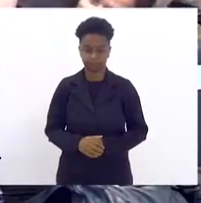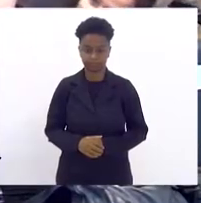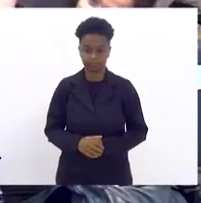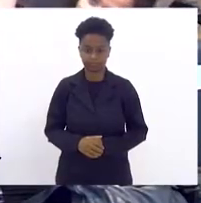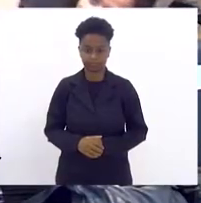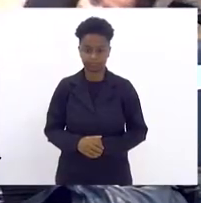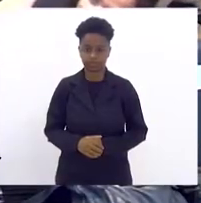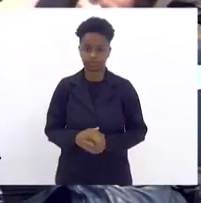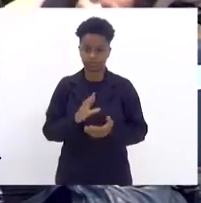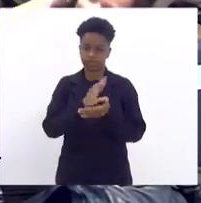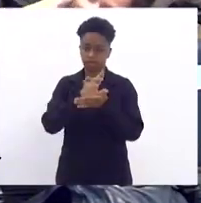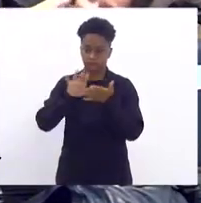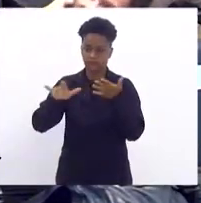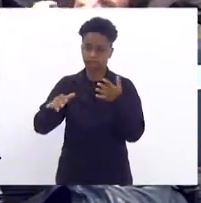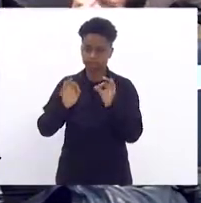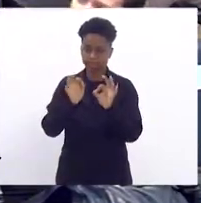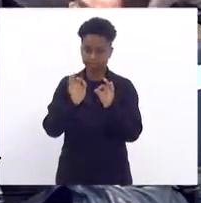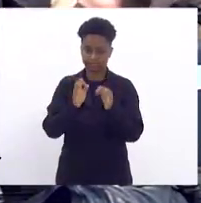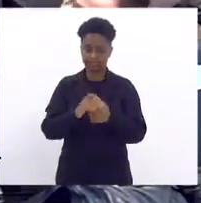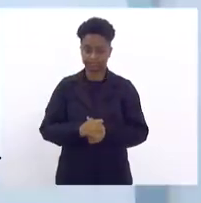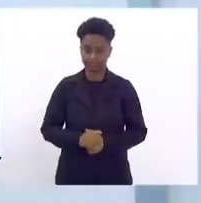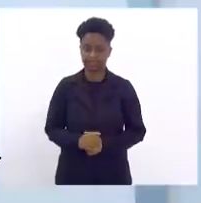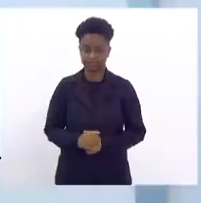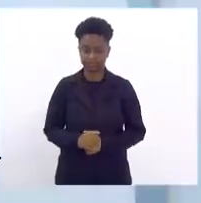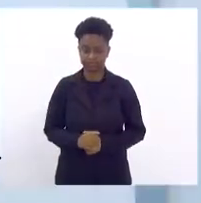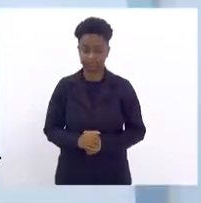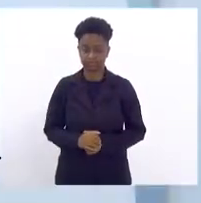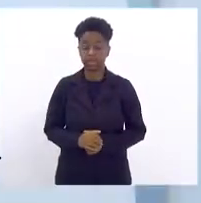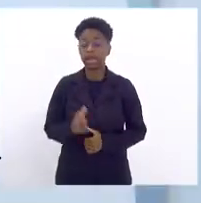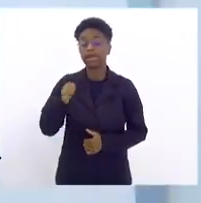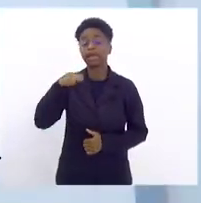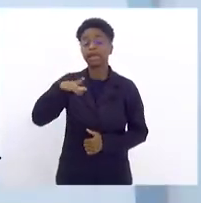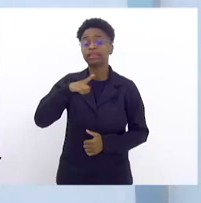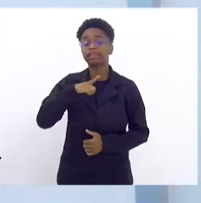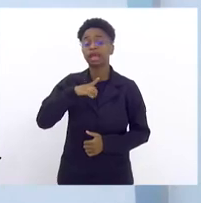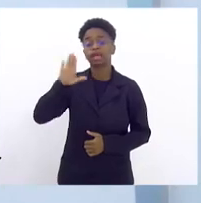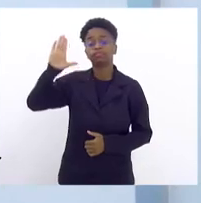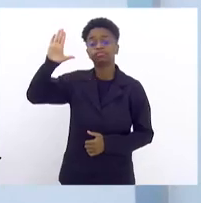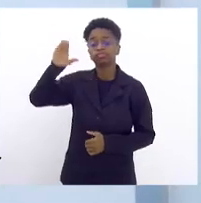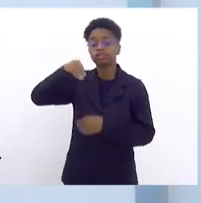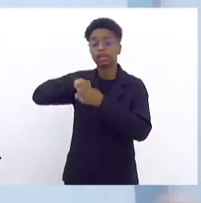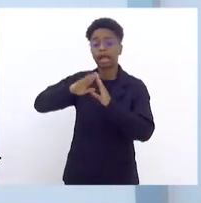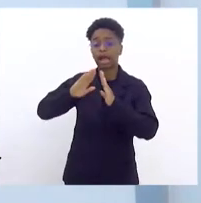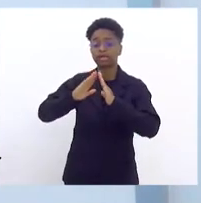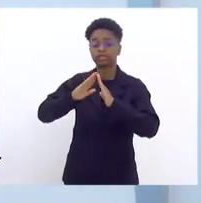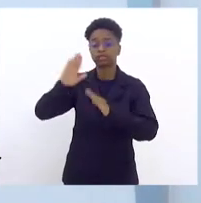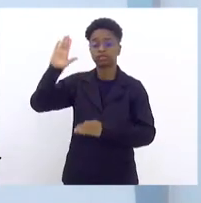muitas pessoas né quem tem um autista em casa